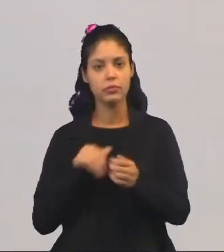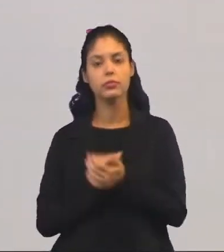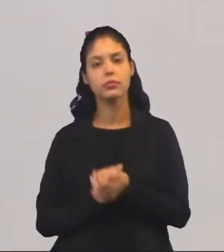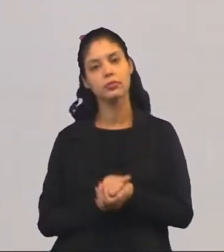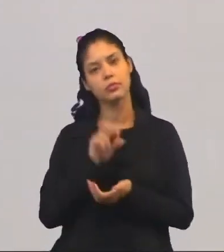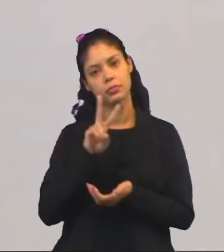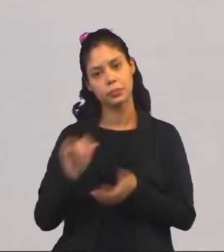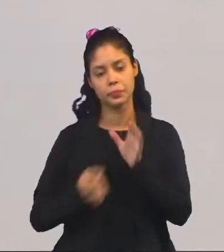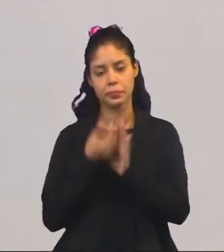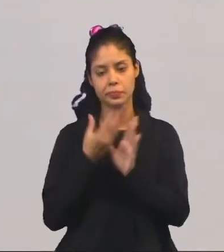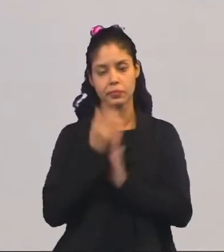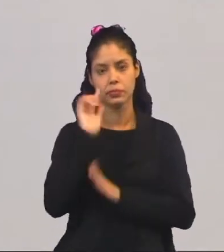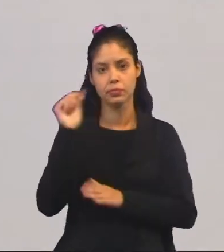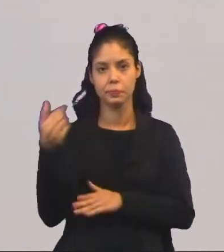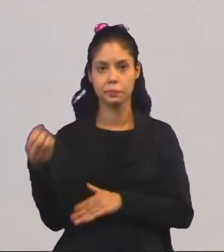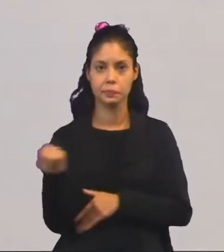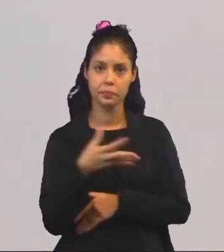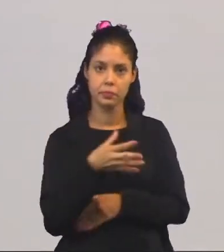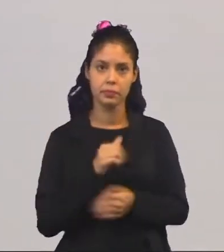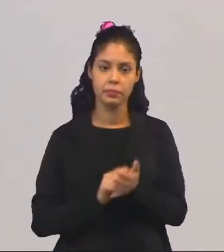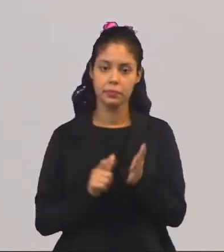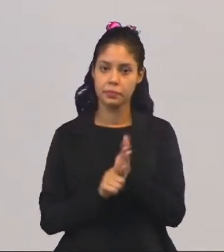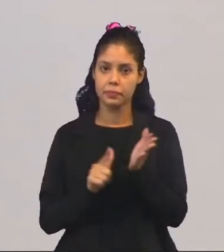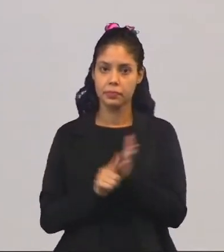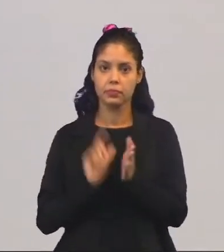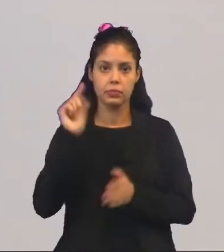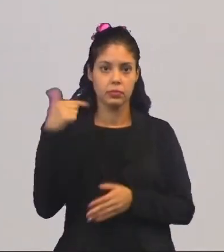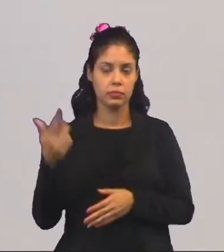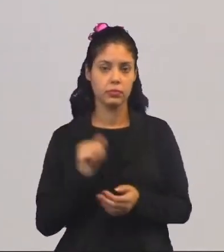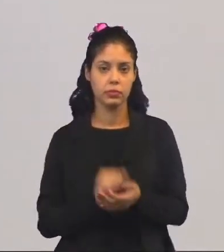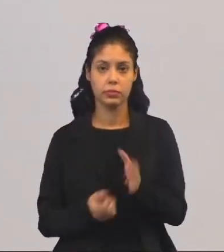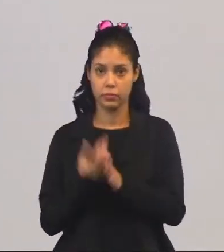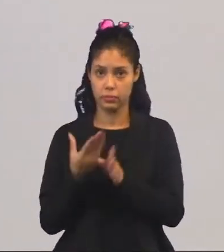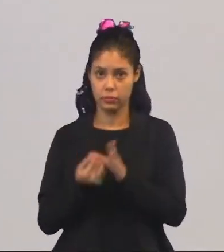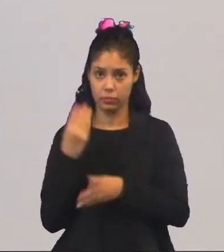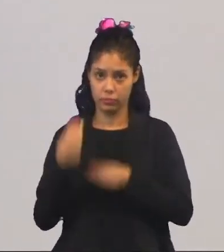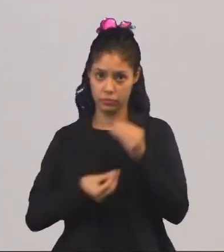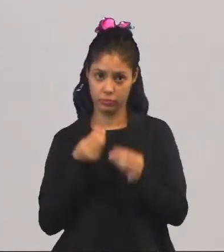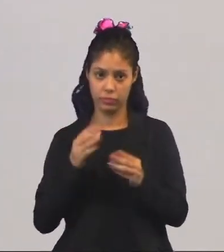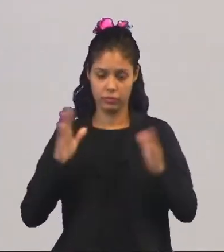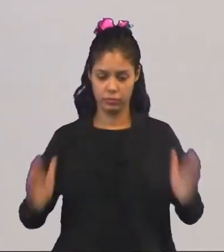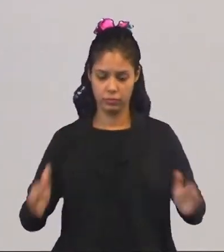e aí ela foi produzida numa nova folha ou em um outro produto, como